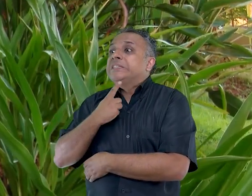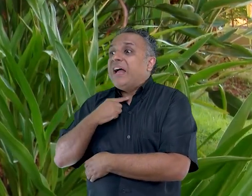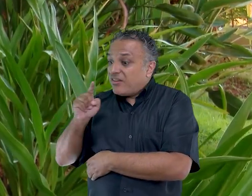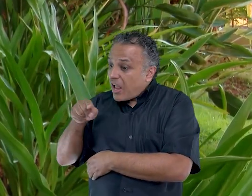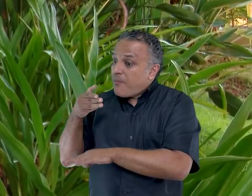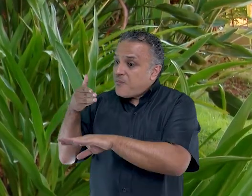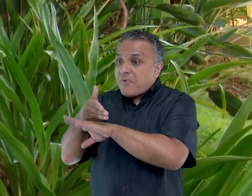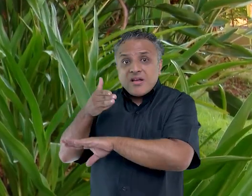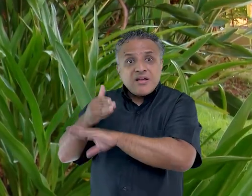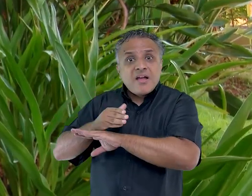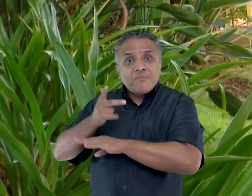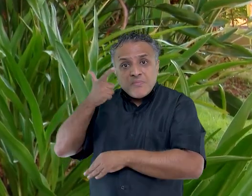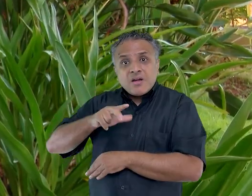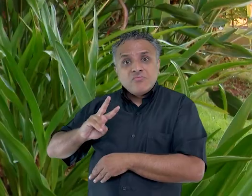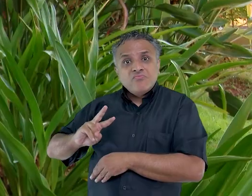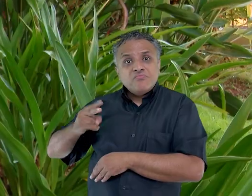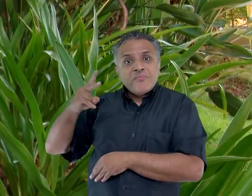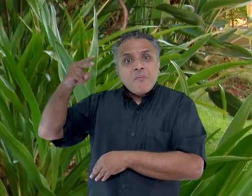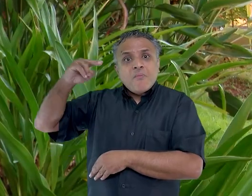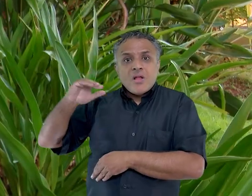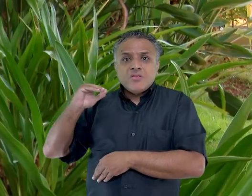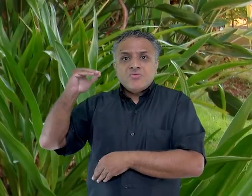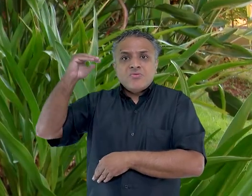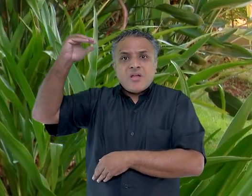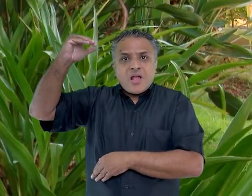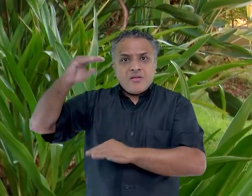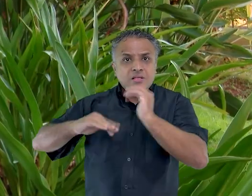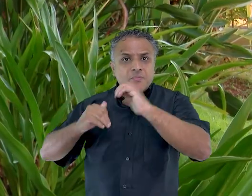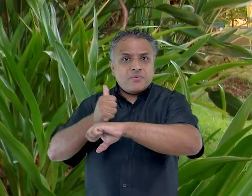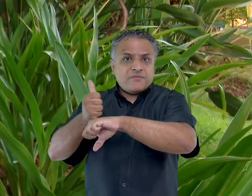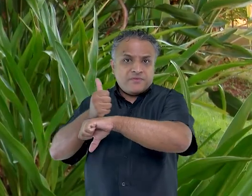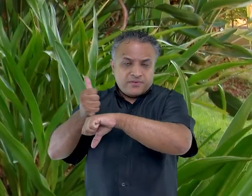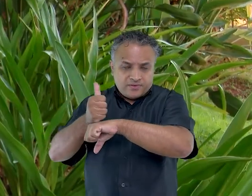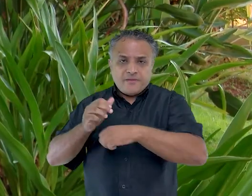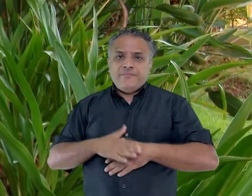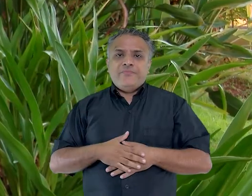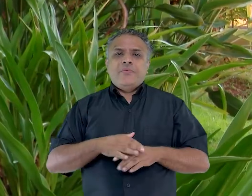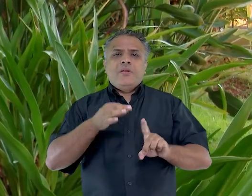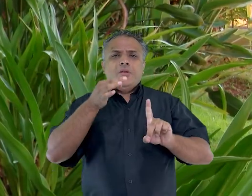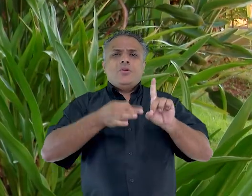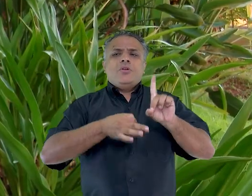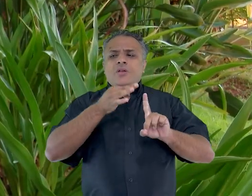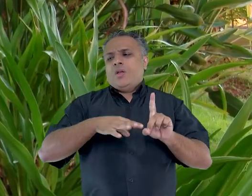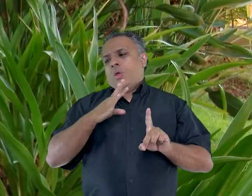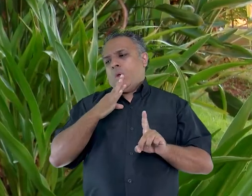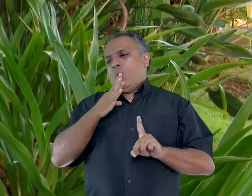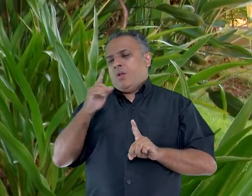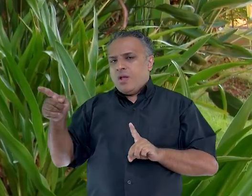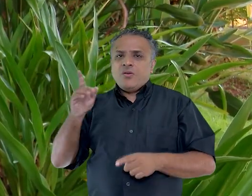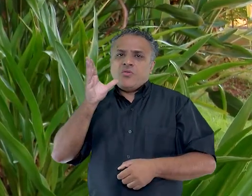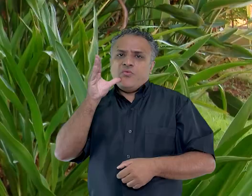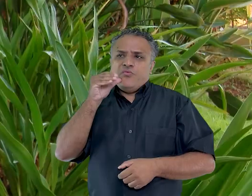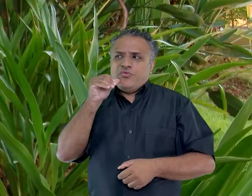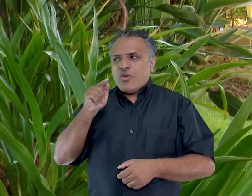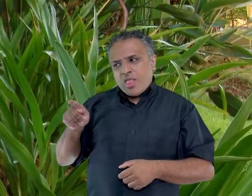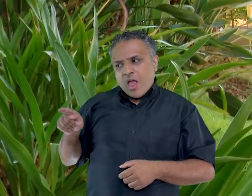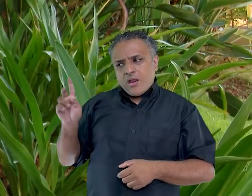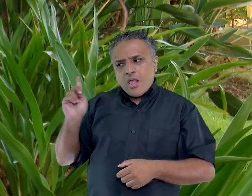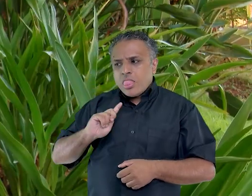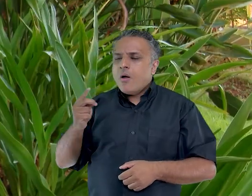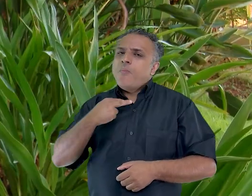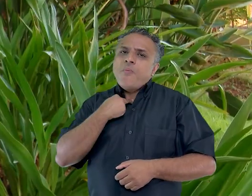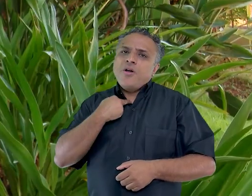participação para alcançar o último degrau da carreira. Assim, o desembargador reconheceu que o servidor não poderia